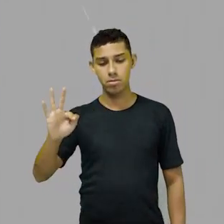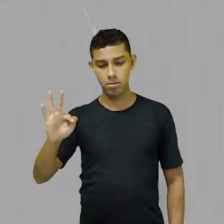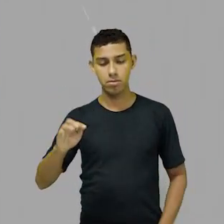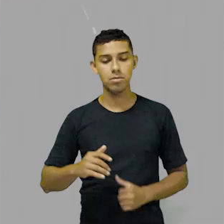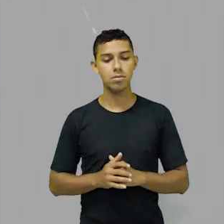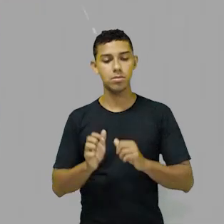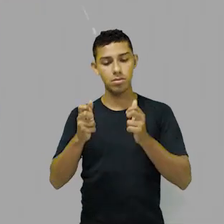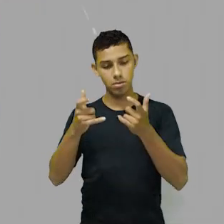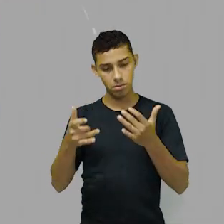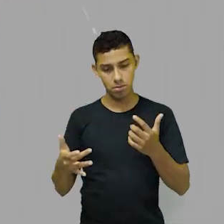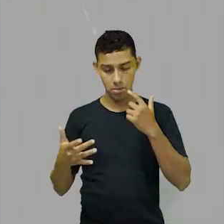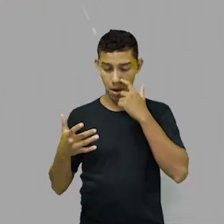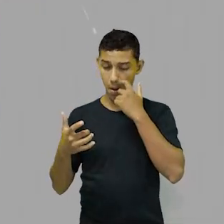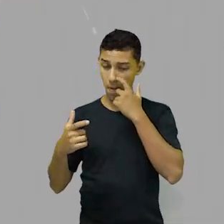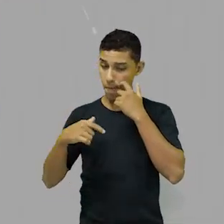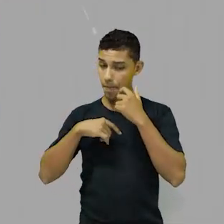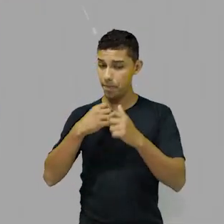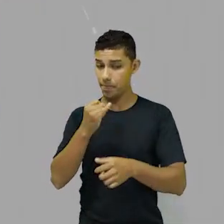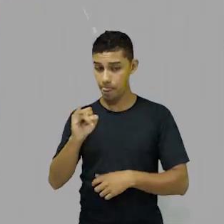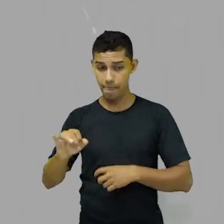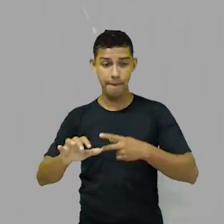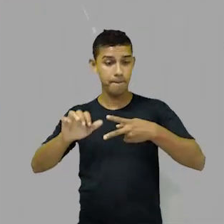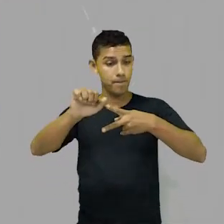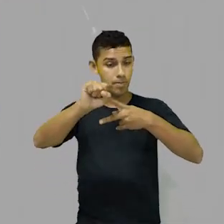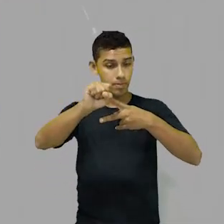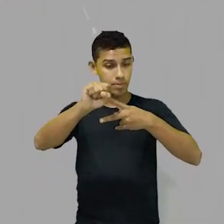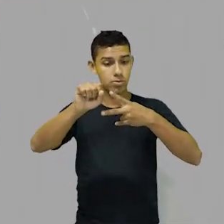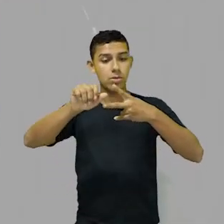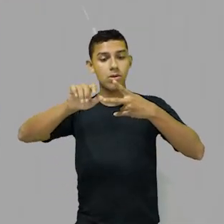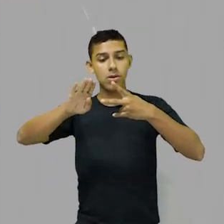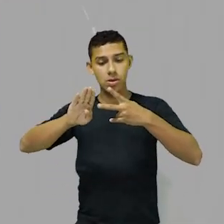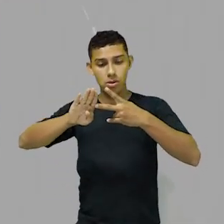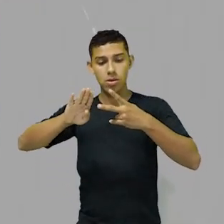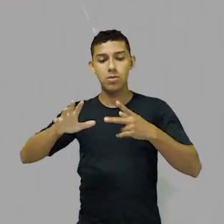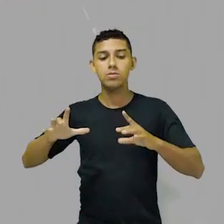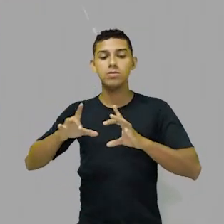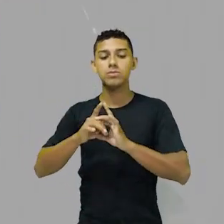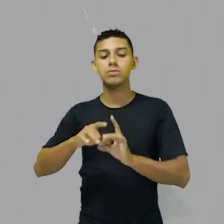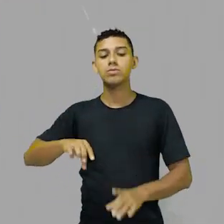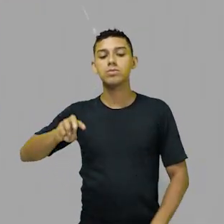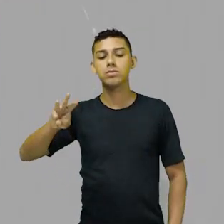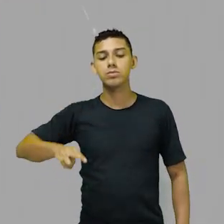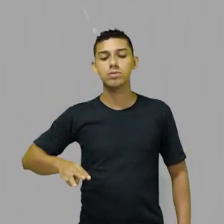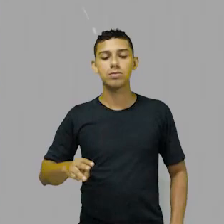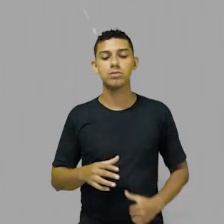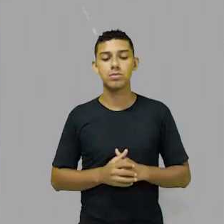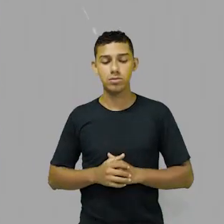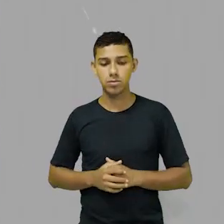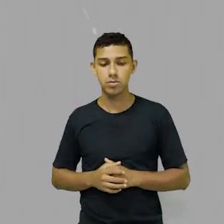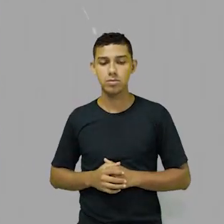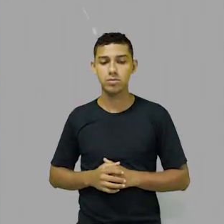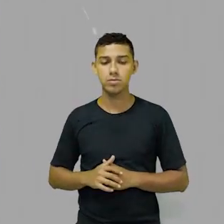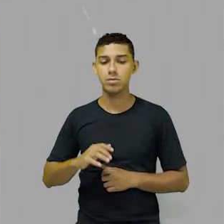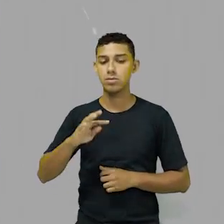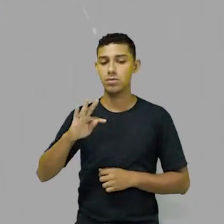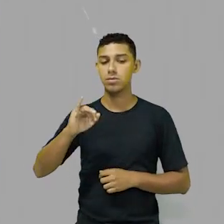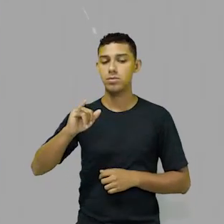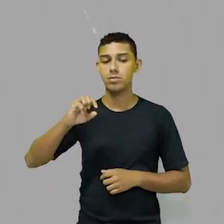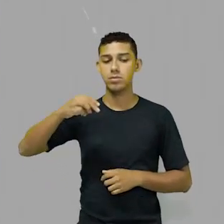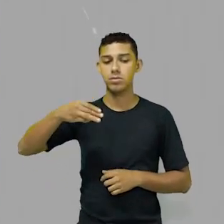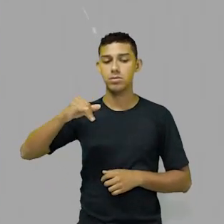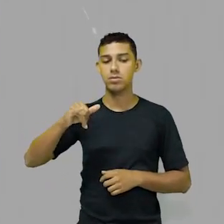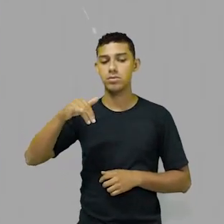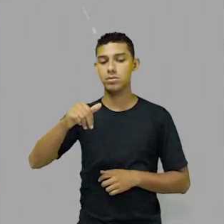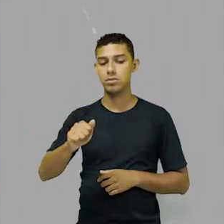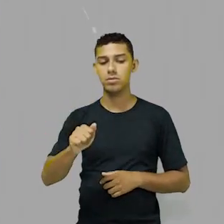Então, eu estou dizendo que se S se une com B. S é quem? S seria timina. Timina se ligando